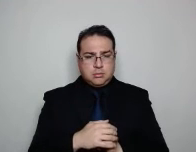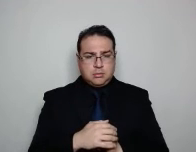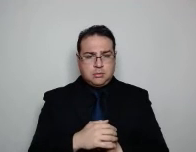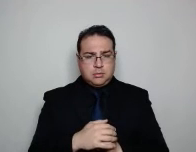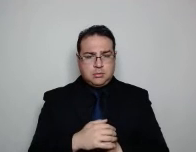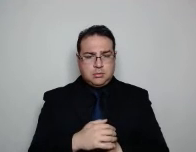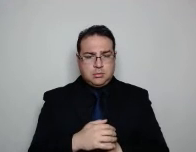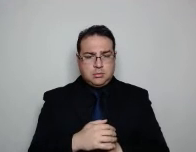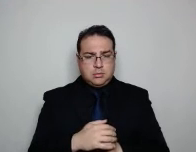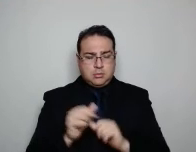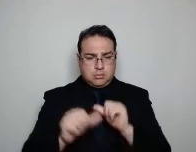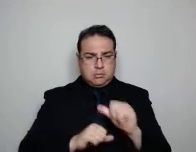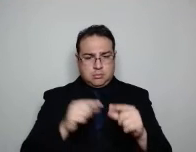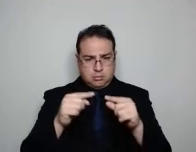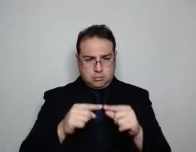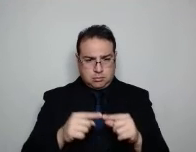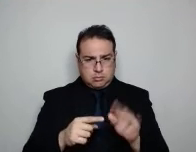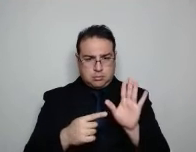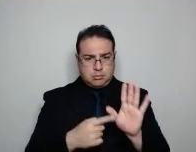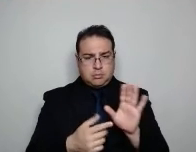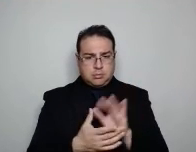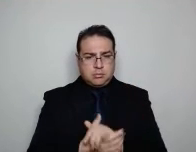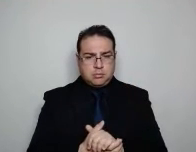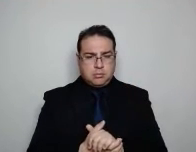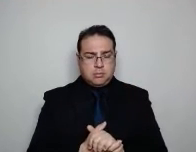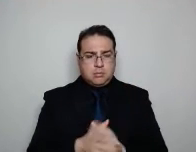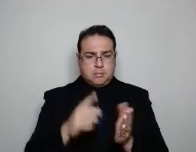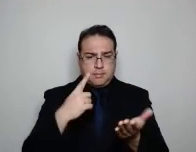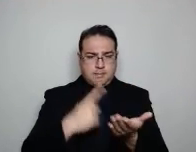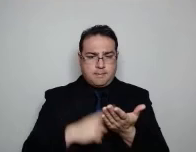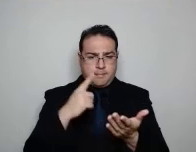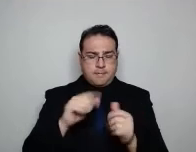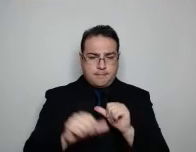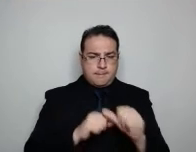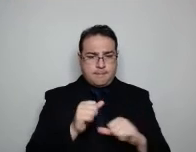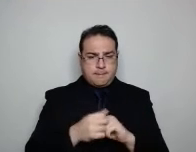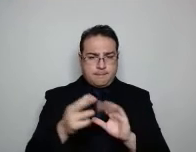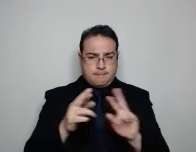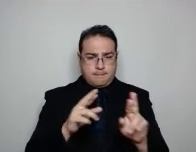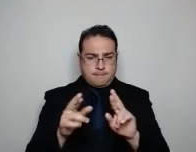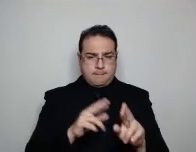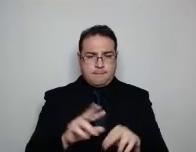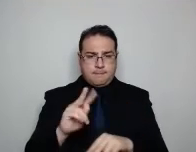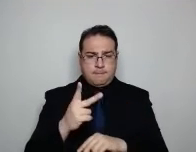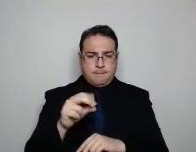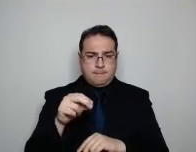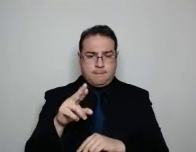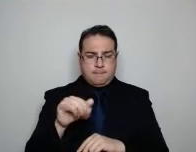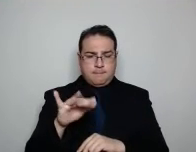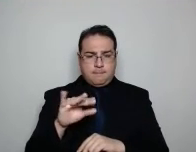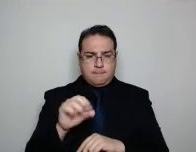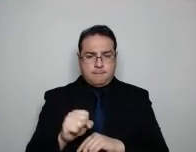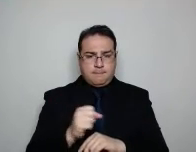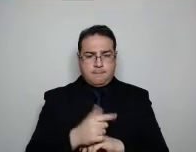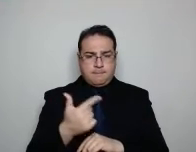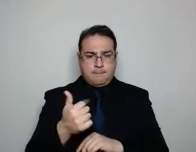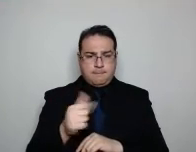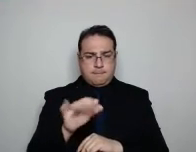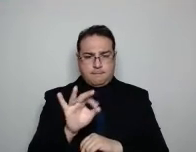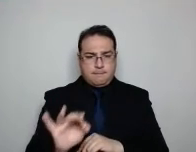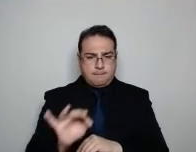modificação aqui no acordo foi só isso, só em relação aos honorários que estou fixando em 12% sobre o valor da